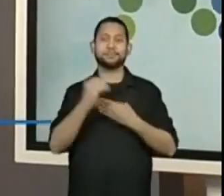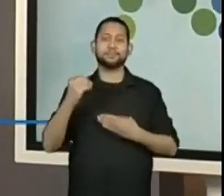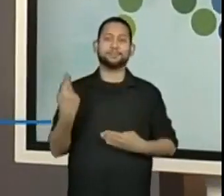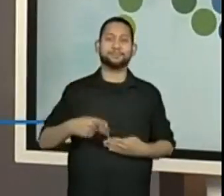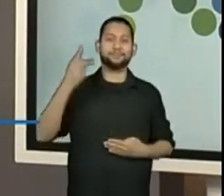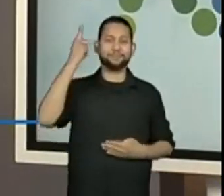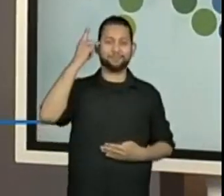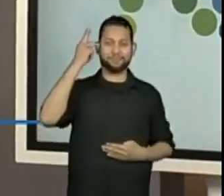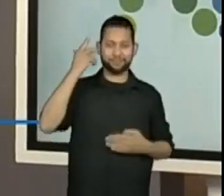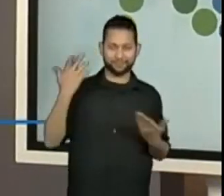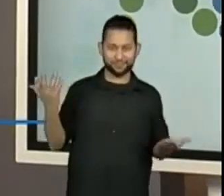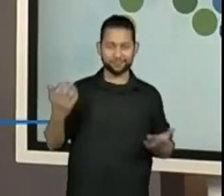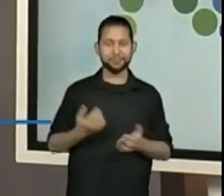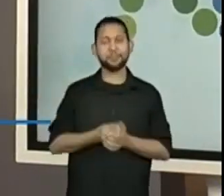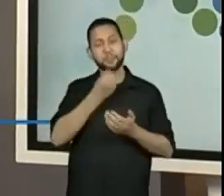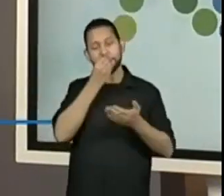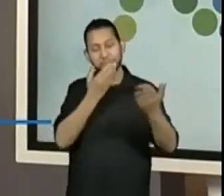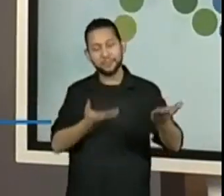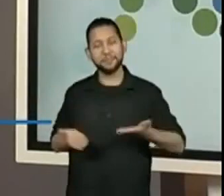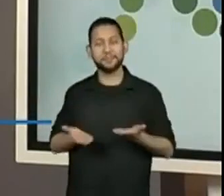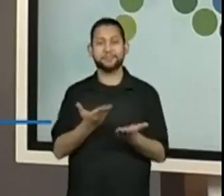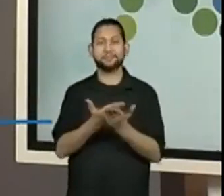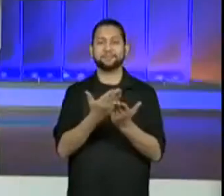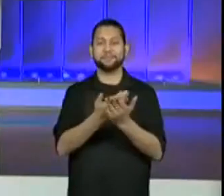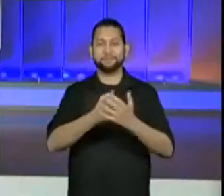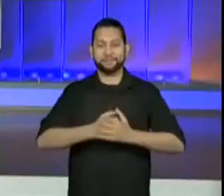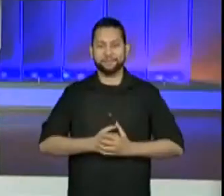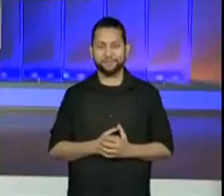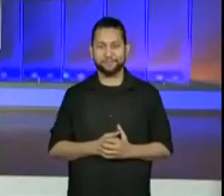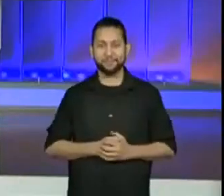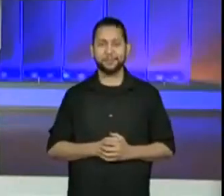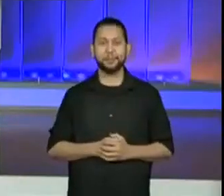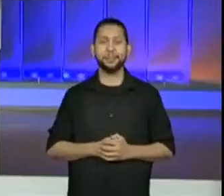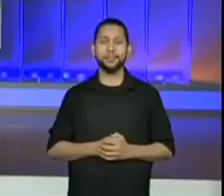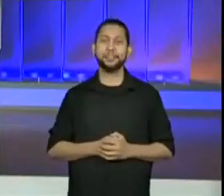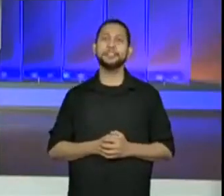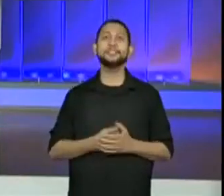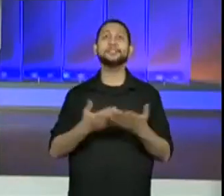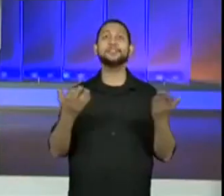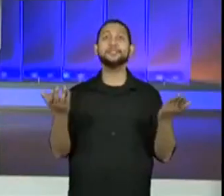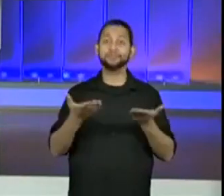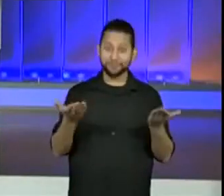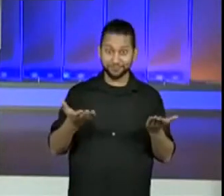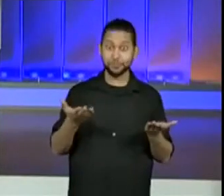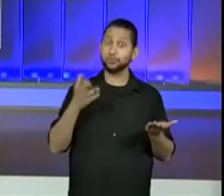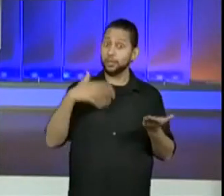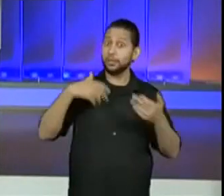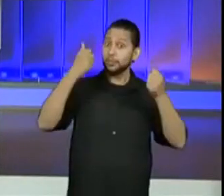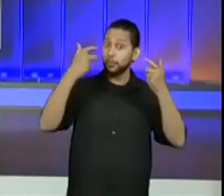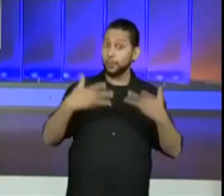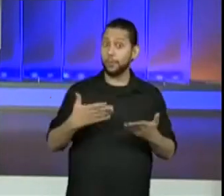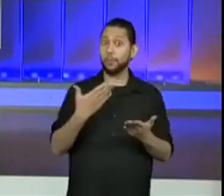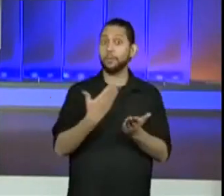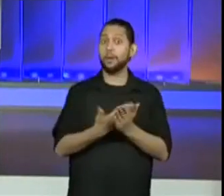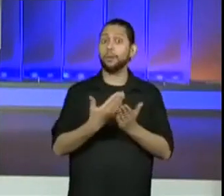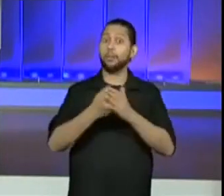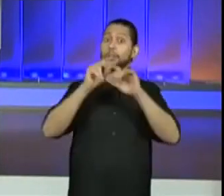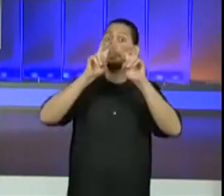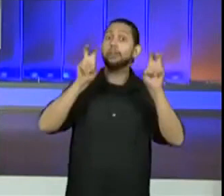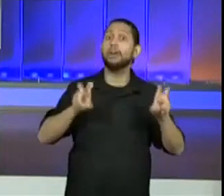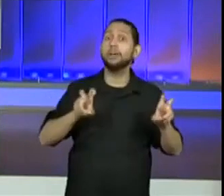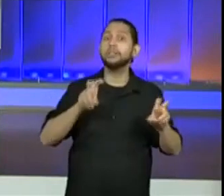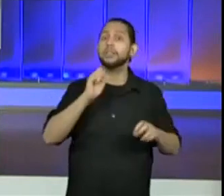São Paulo. Bem-vindos todos a essa aula. Essa aula, como eu já antecipei, será de